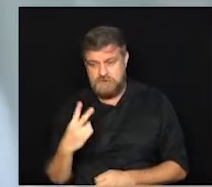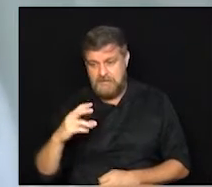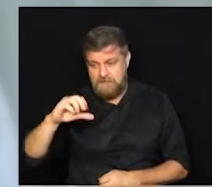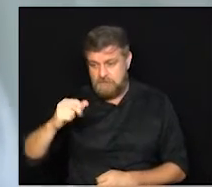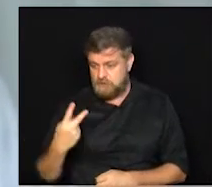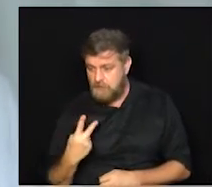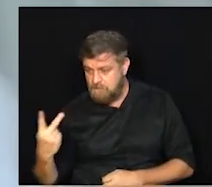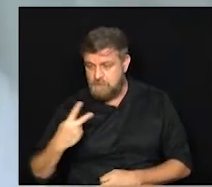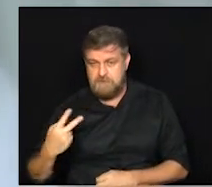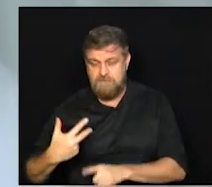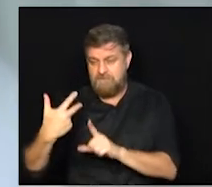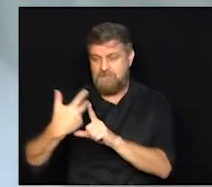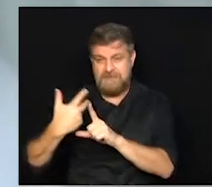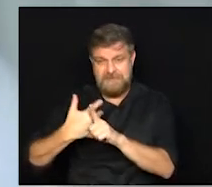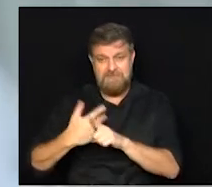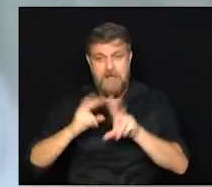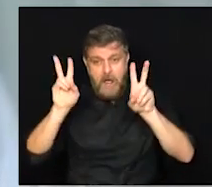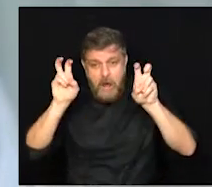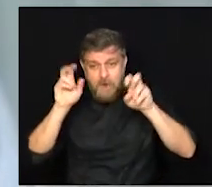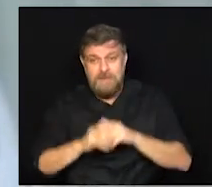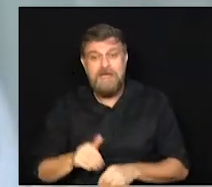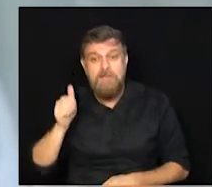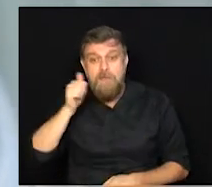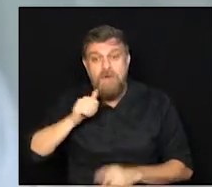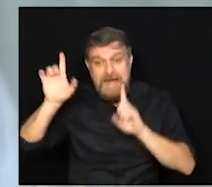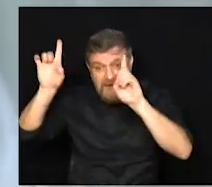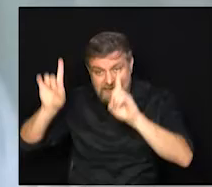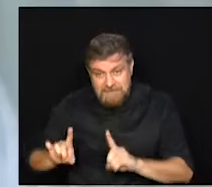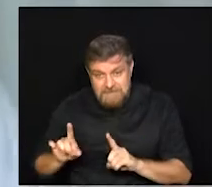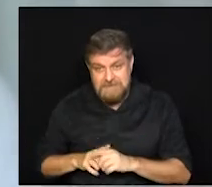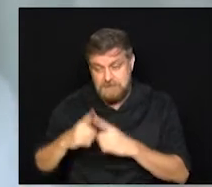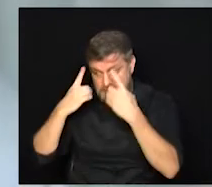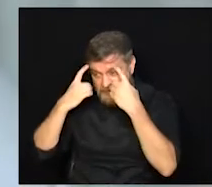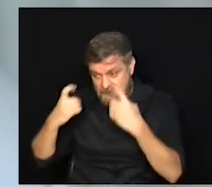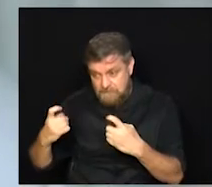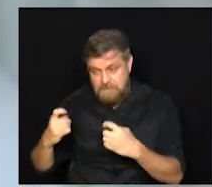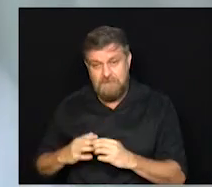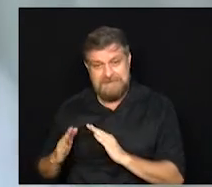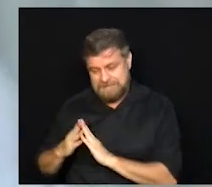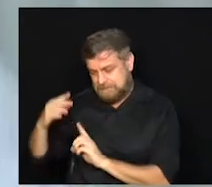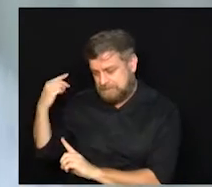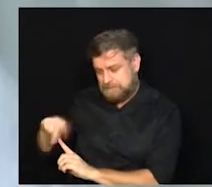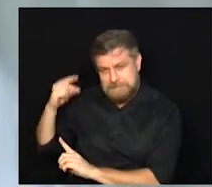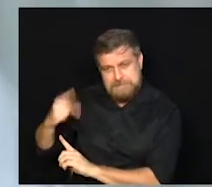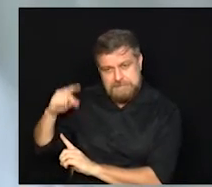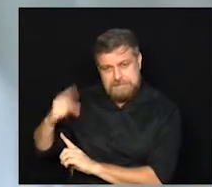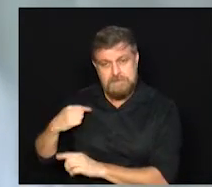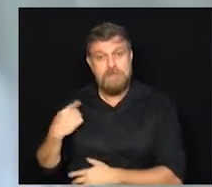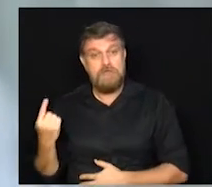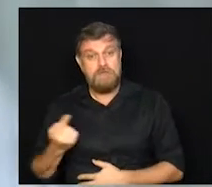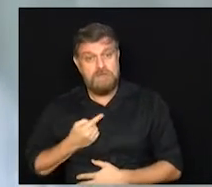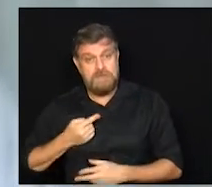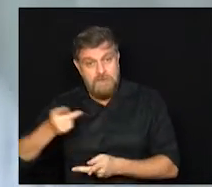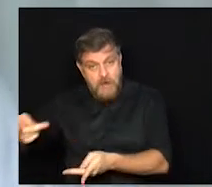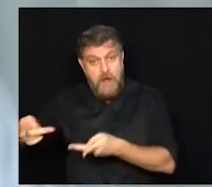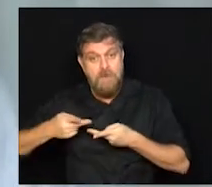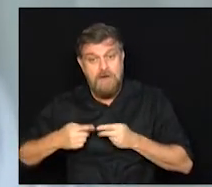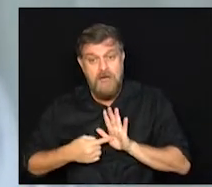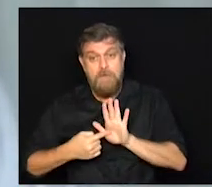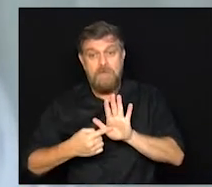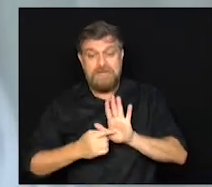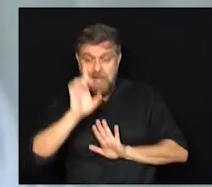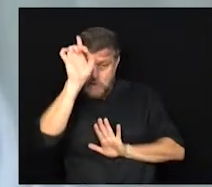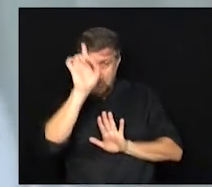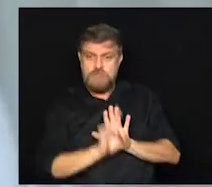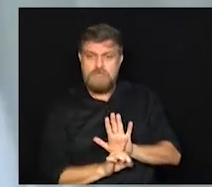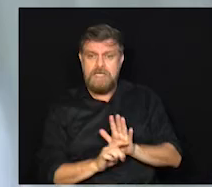live sobre violência doméstica contra a mulher deficiente. Então, vocês já estão todos convidados, que a gente vai trazer também o direito da mulher